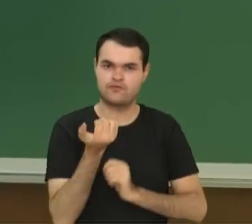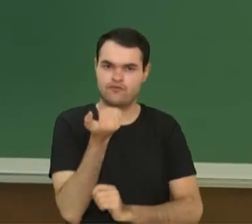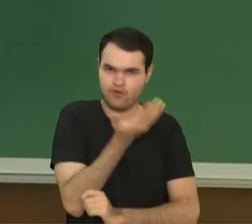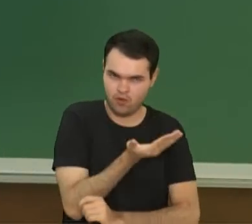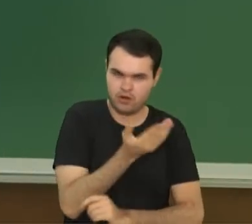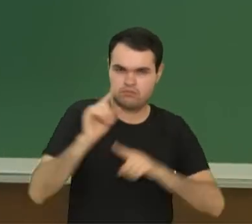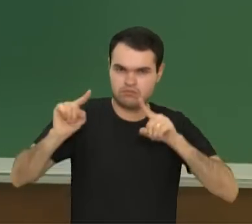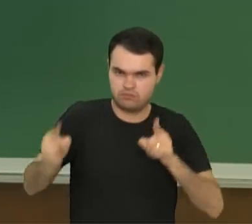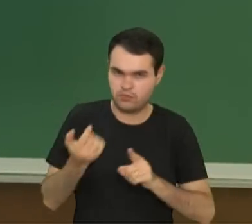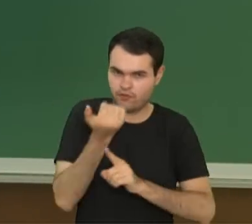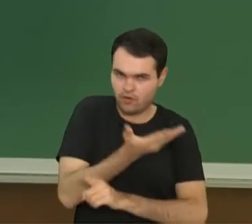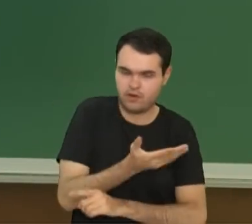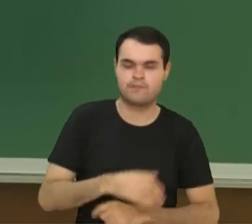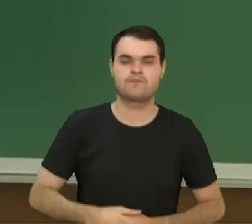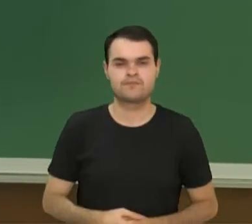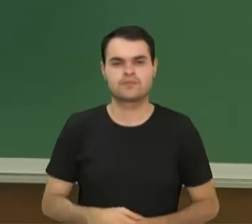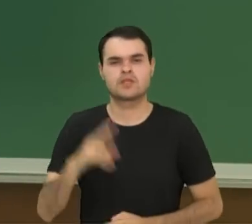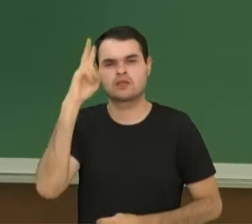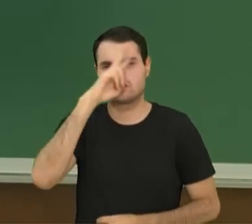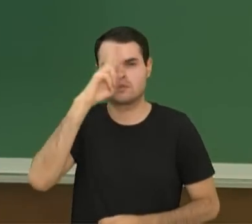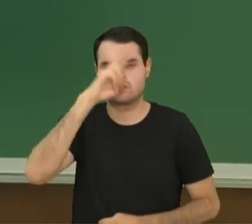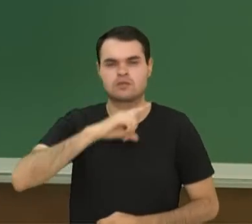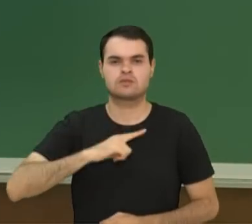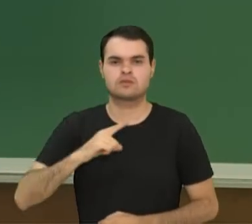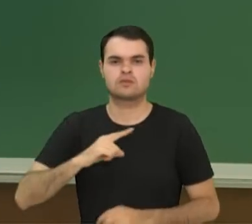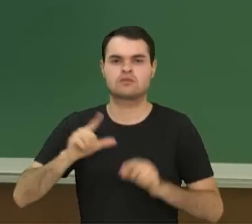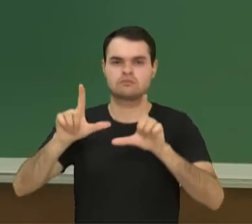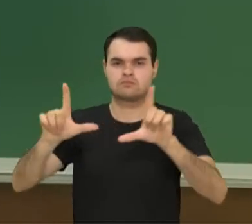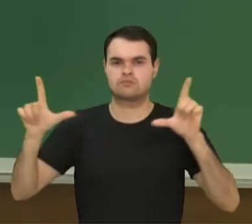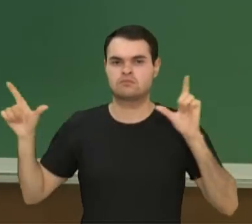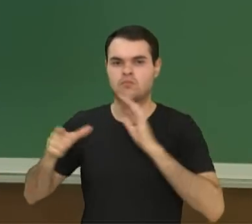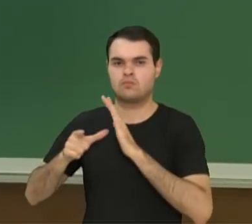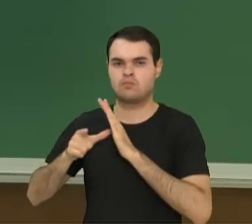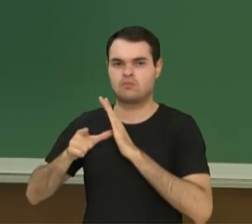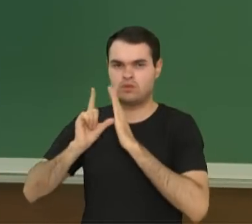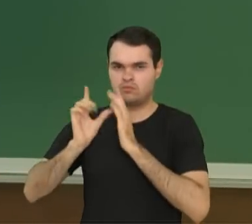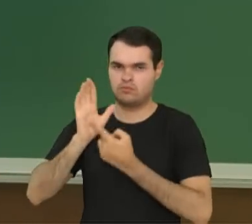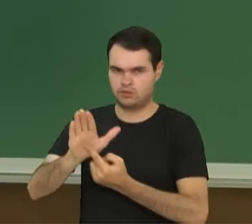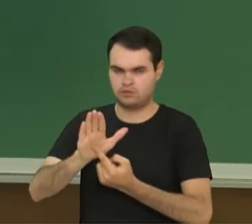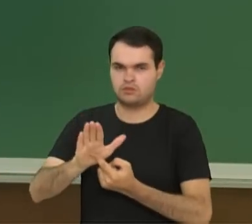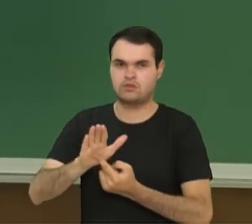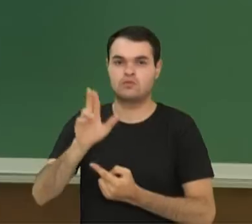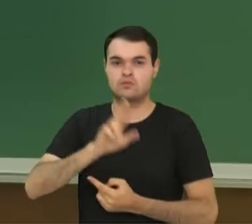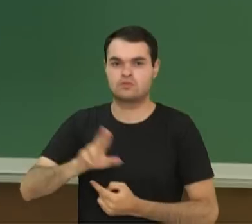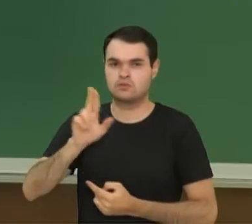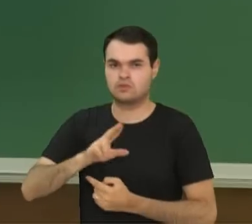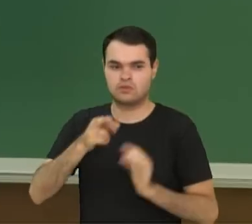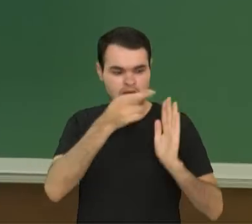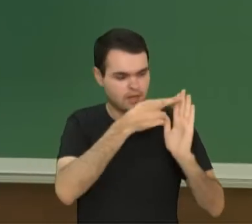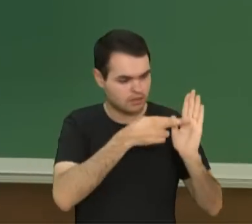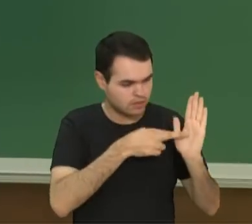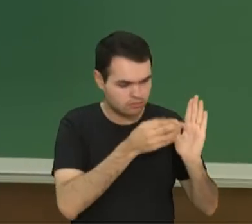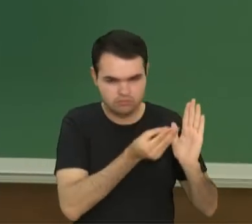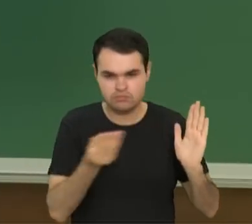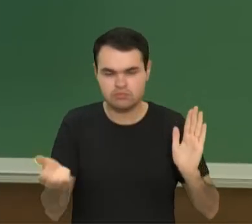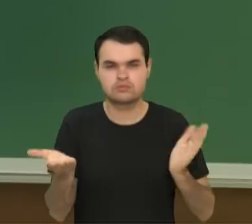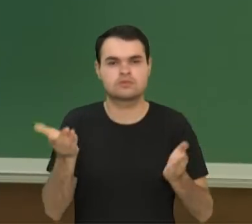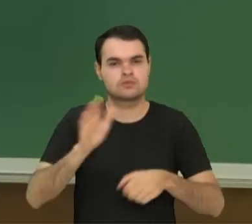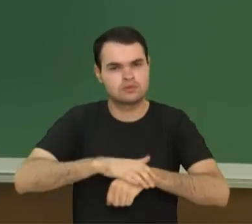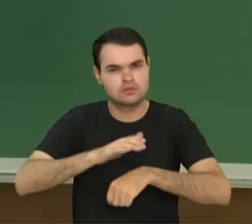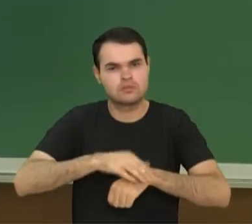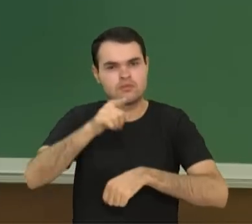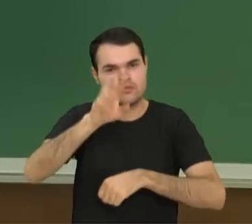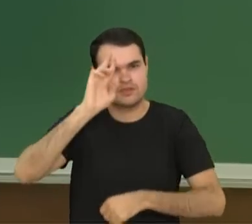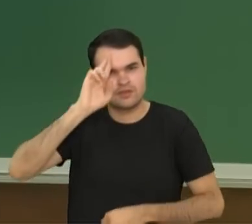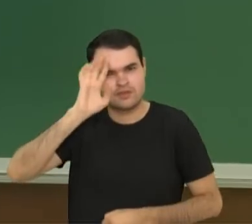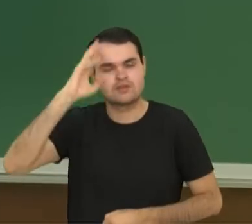do parênteses. Relembrando aquele quadro que eu mostrei anteriormente, usando o quadro, você vai ter um tempinho para resolver essa